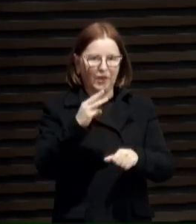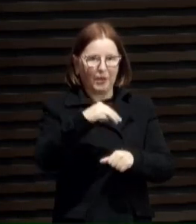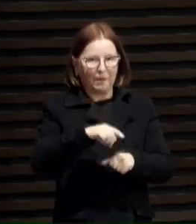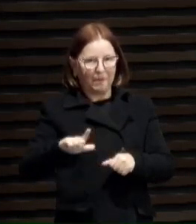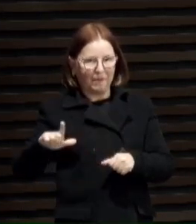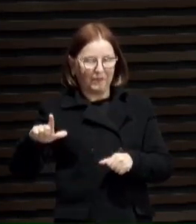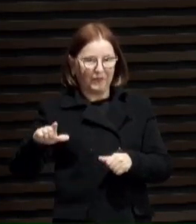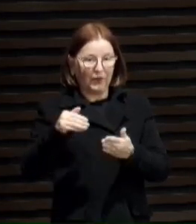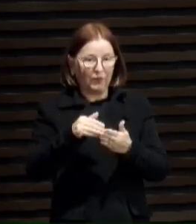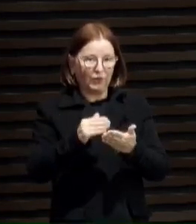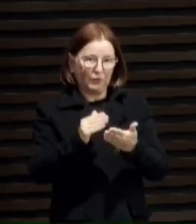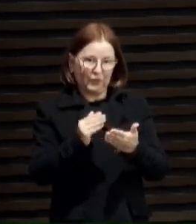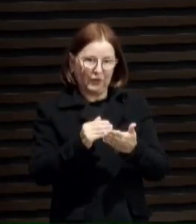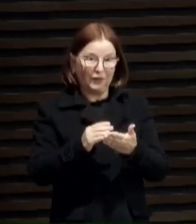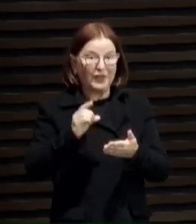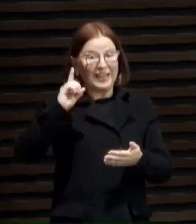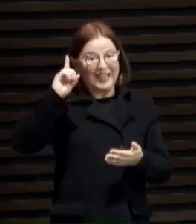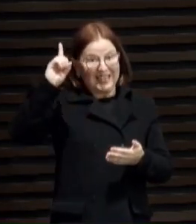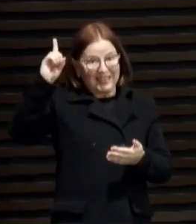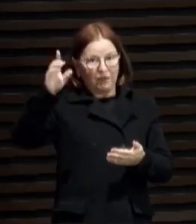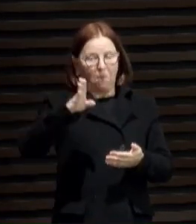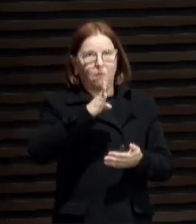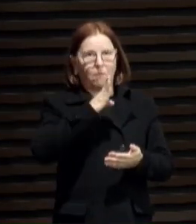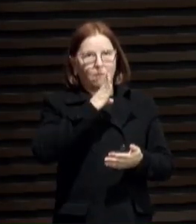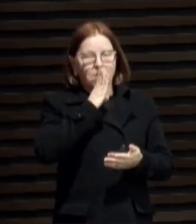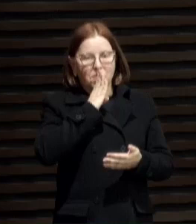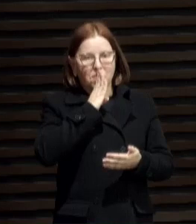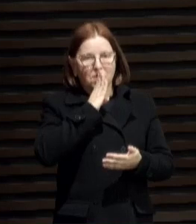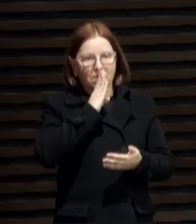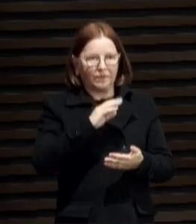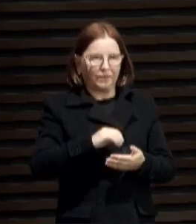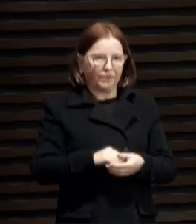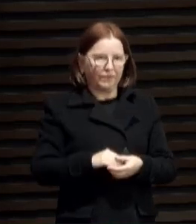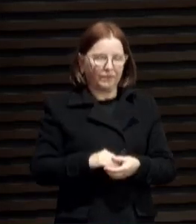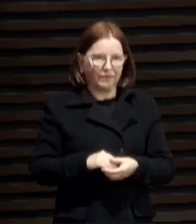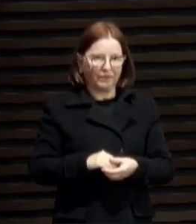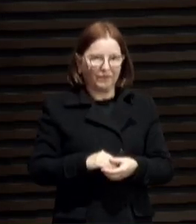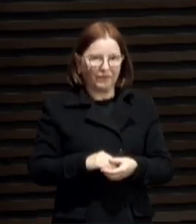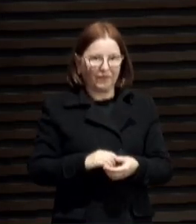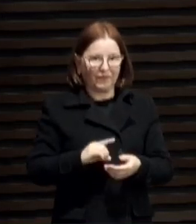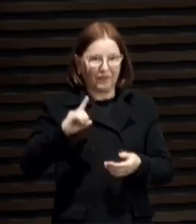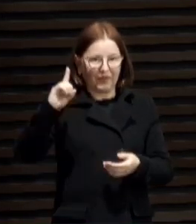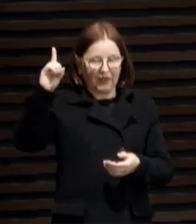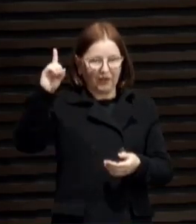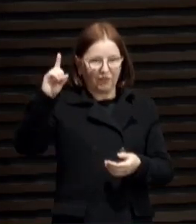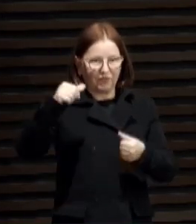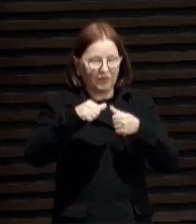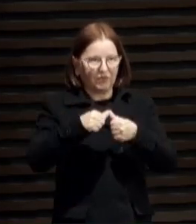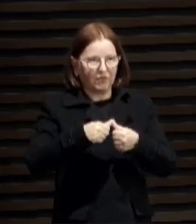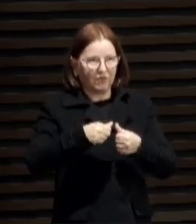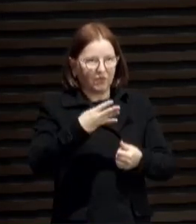livro e então Deus se calou. Deus ficou